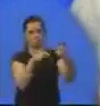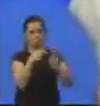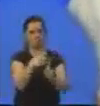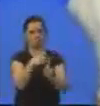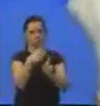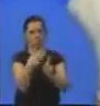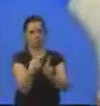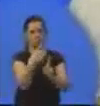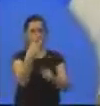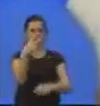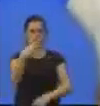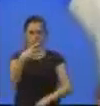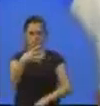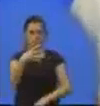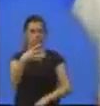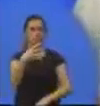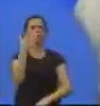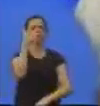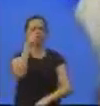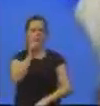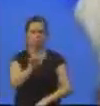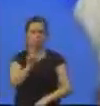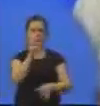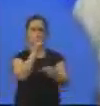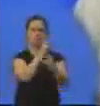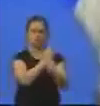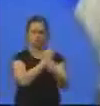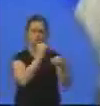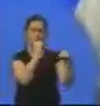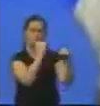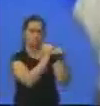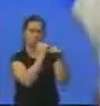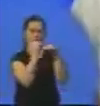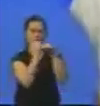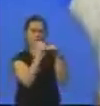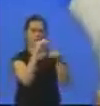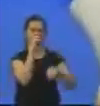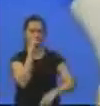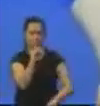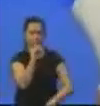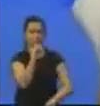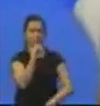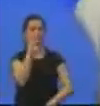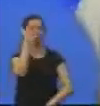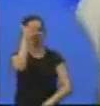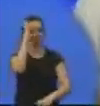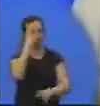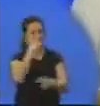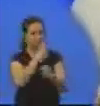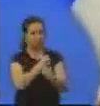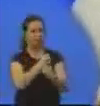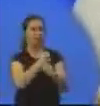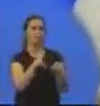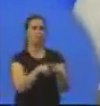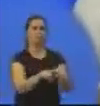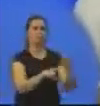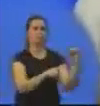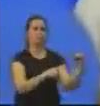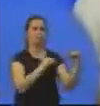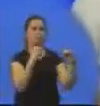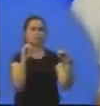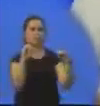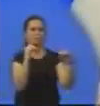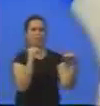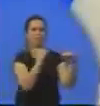à quarta. De novo, você vai igualar a zero e resolver. Quando você iguala a zero, você vai encontrar